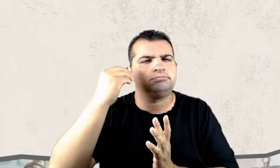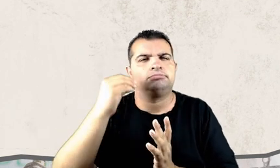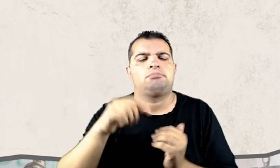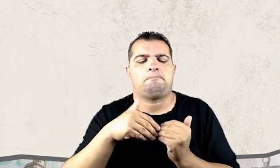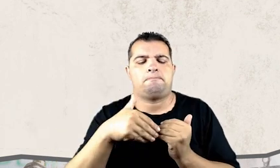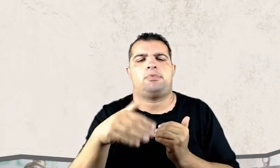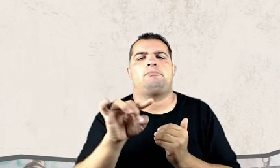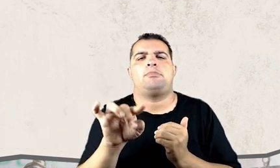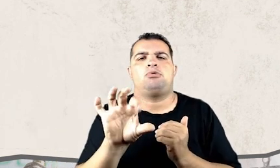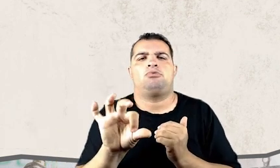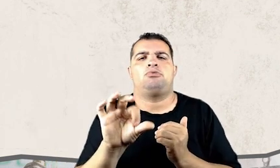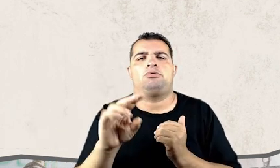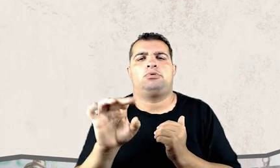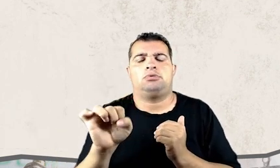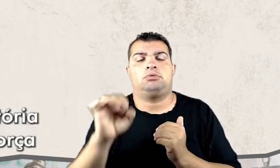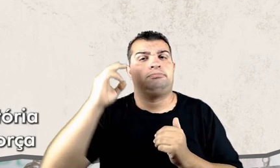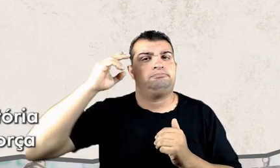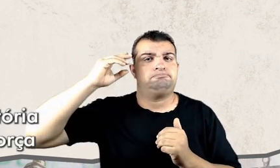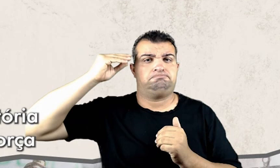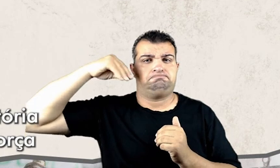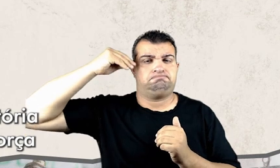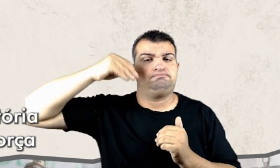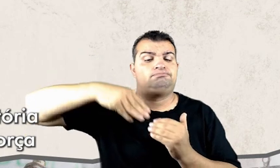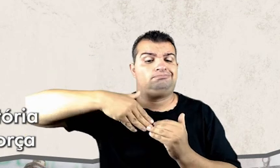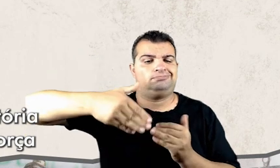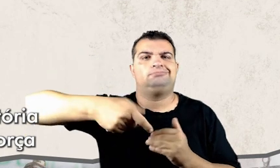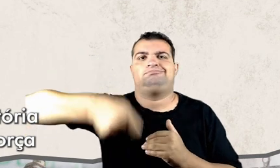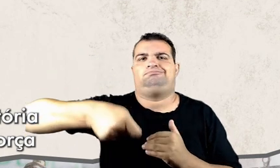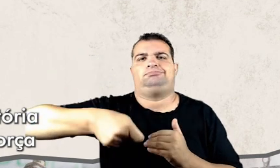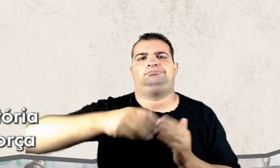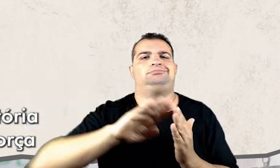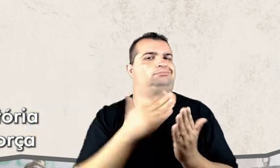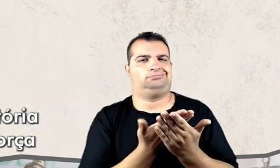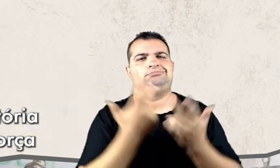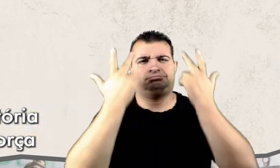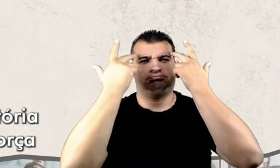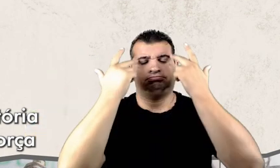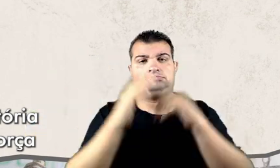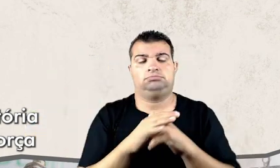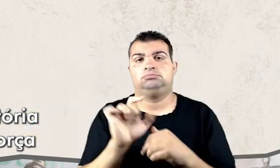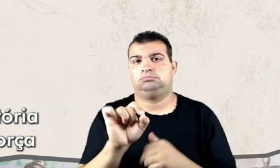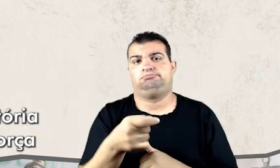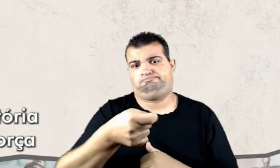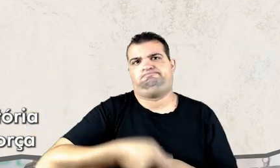a partir de 1928, a psicologia passa a ser obrigatória nas escolas